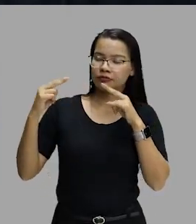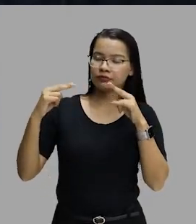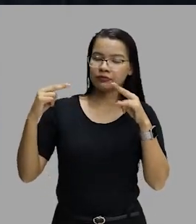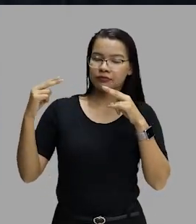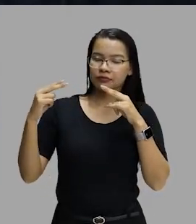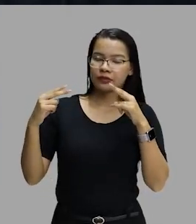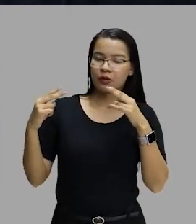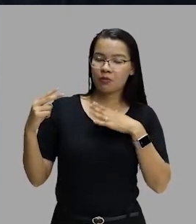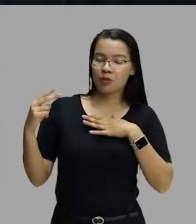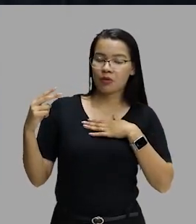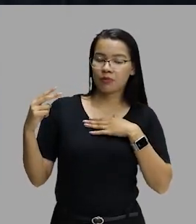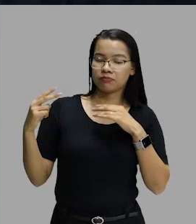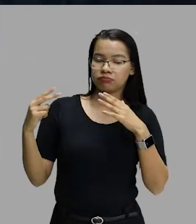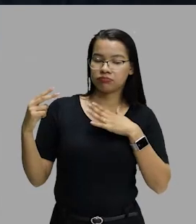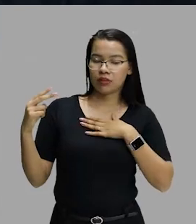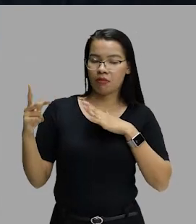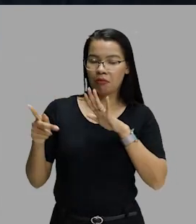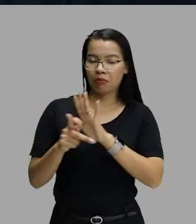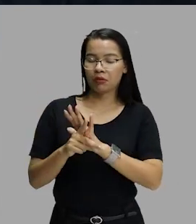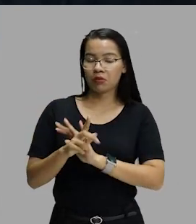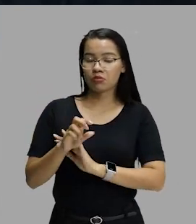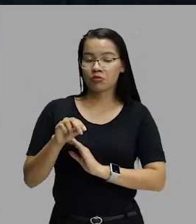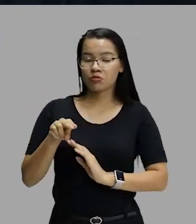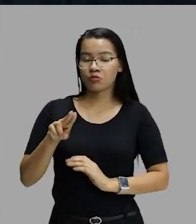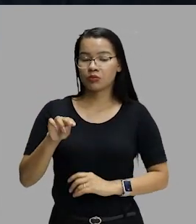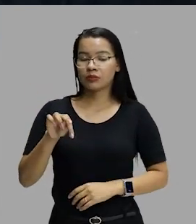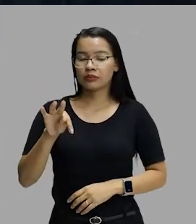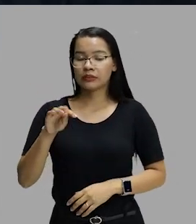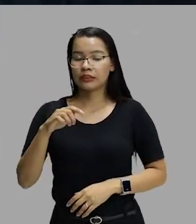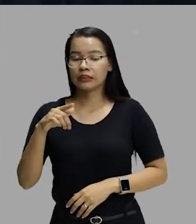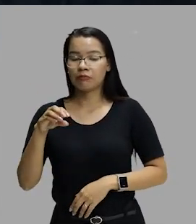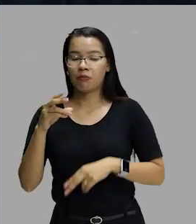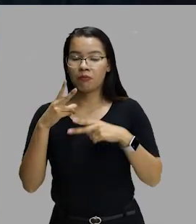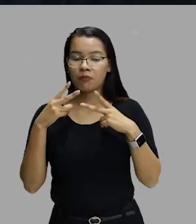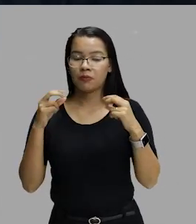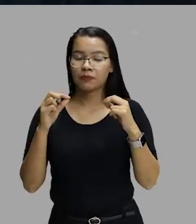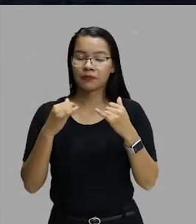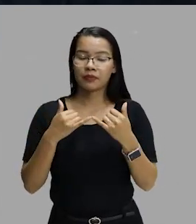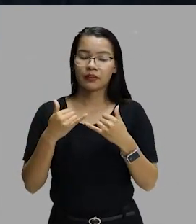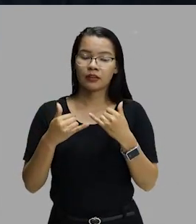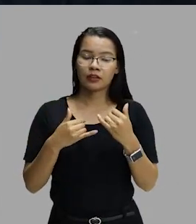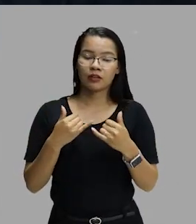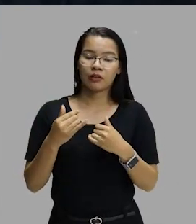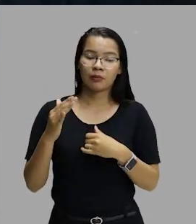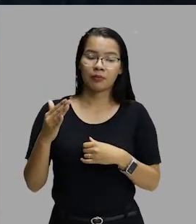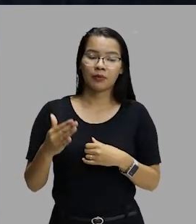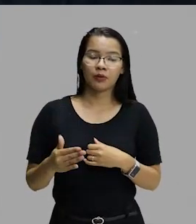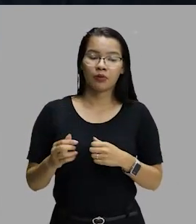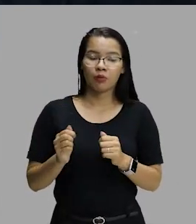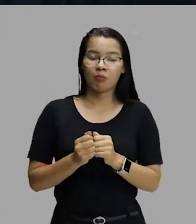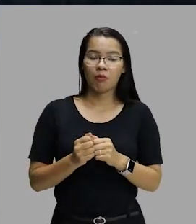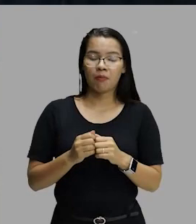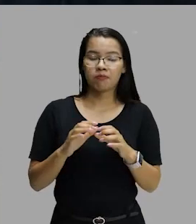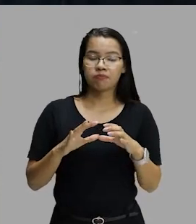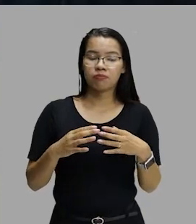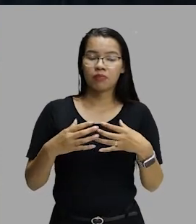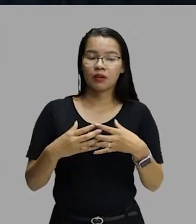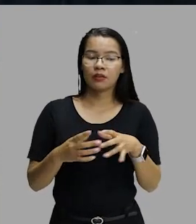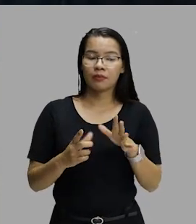meu gato sultão, que brincava à porta da alcova com uma bola de papel.